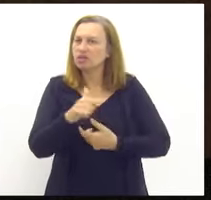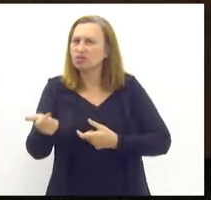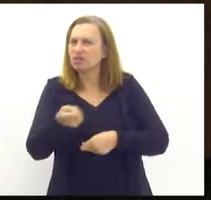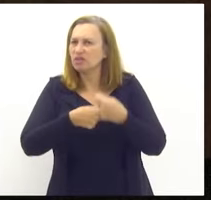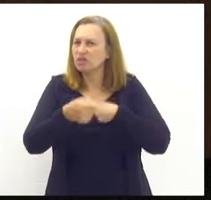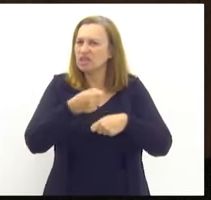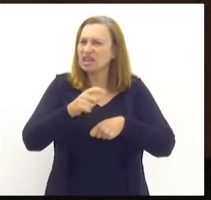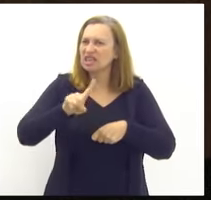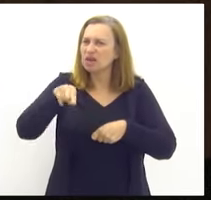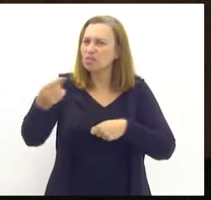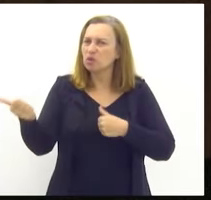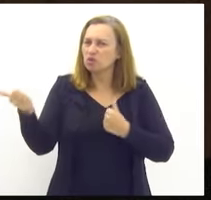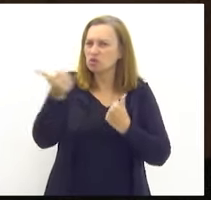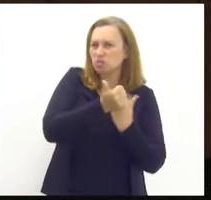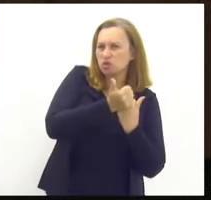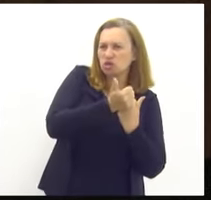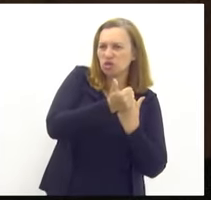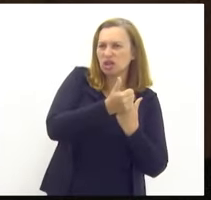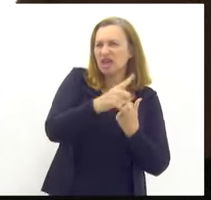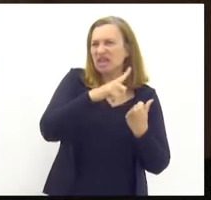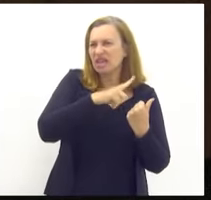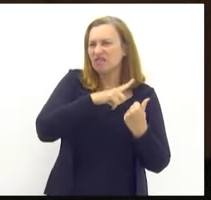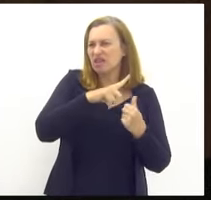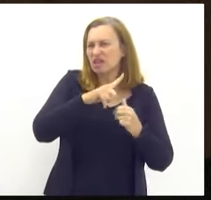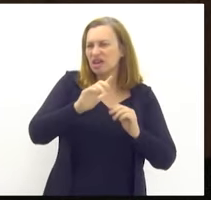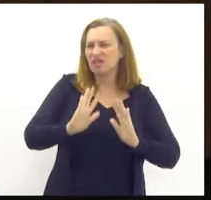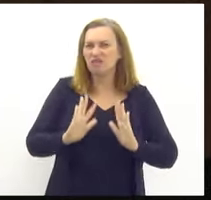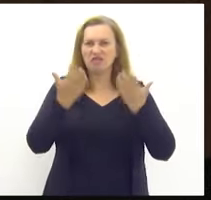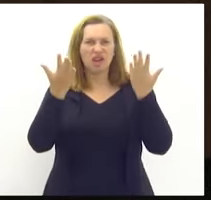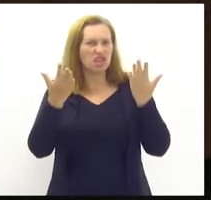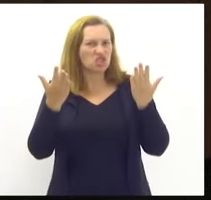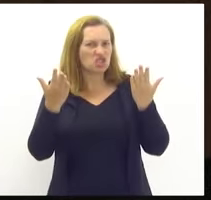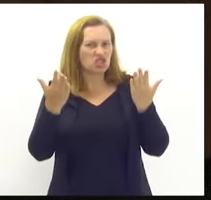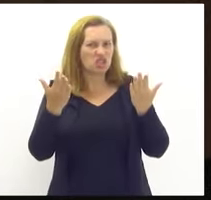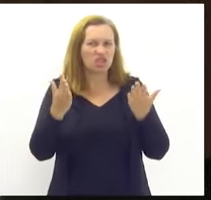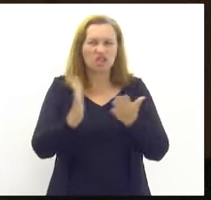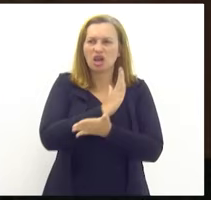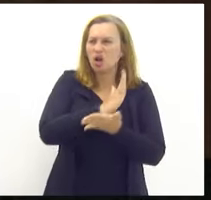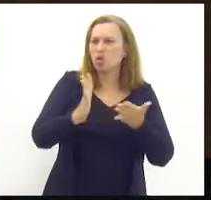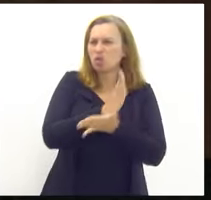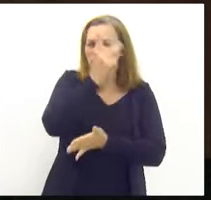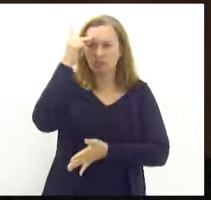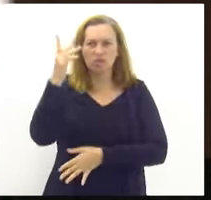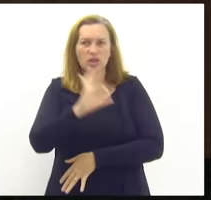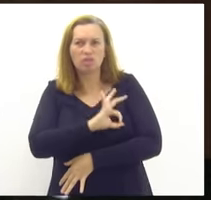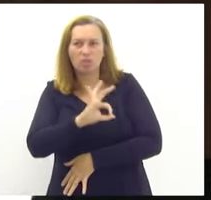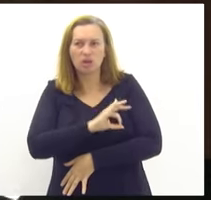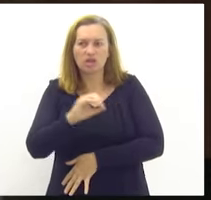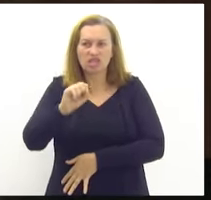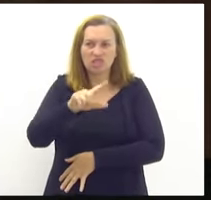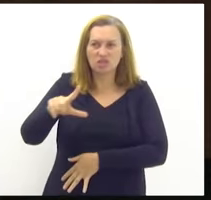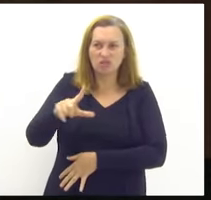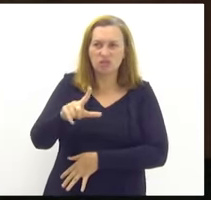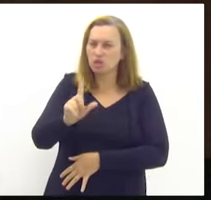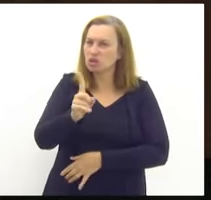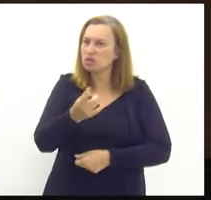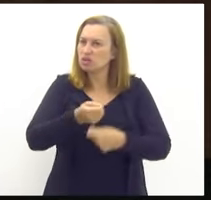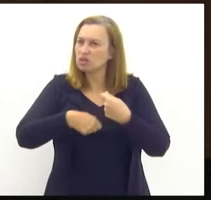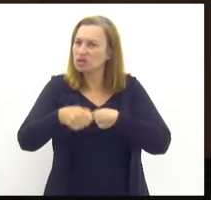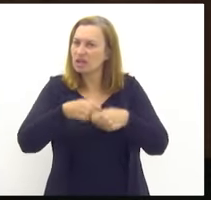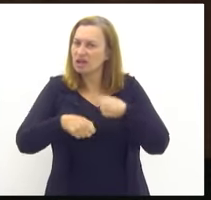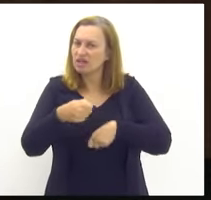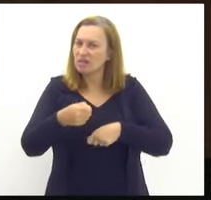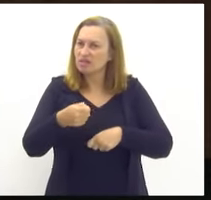depois que o gaeco saiu aí foi feita a farra ali entre alguns elementos da Polícia Civil que negociaram uma carga dessa que vai parar